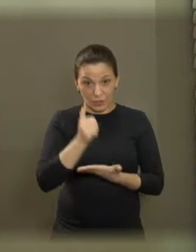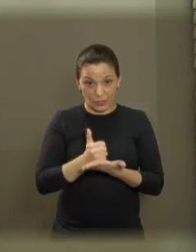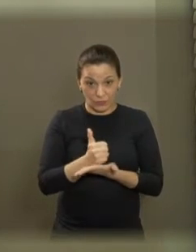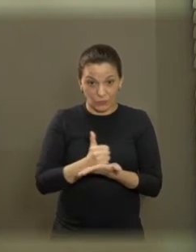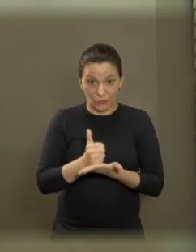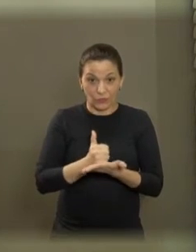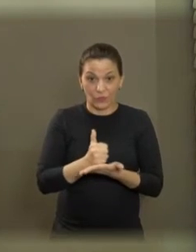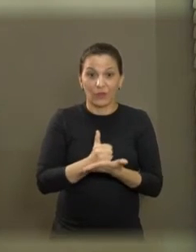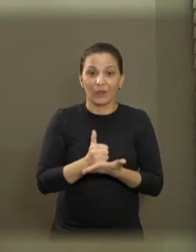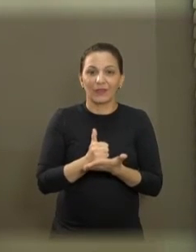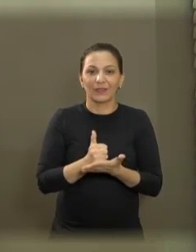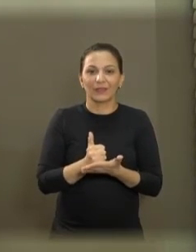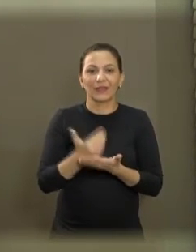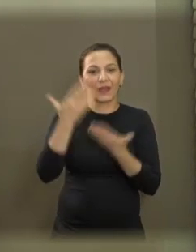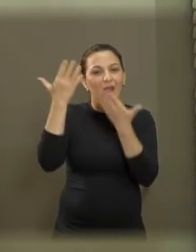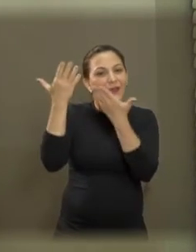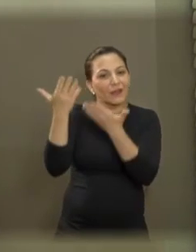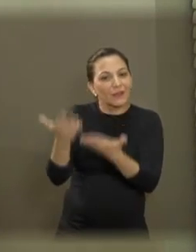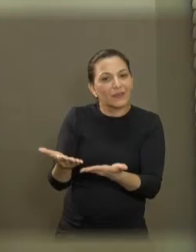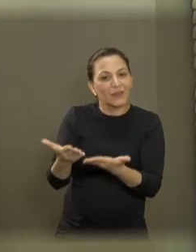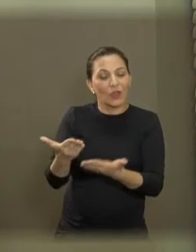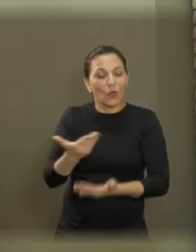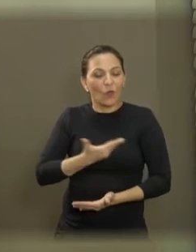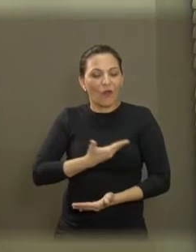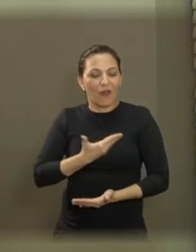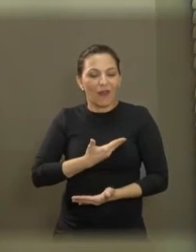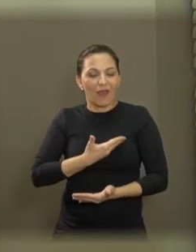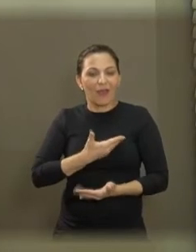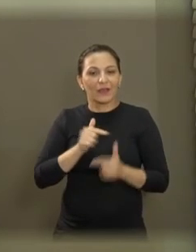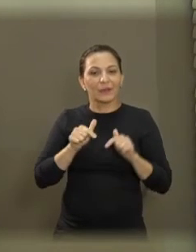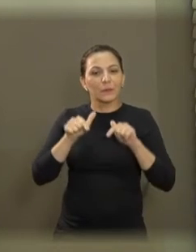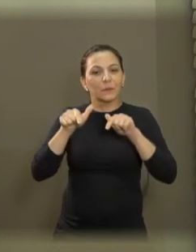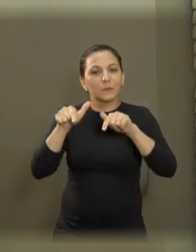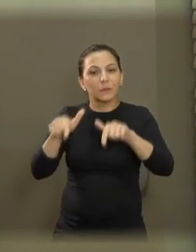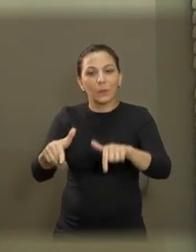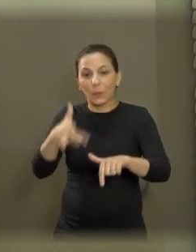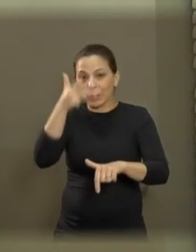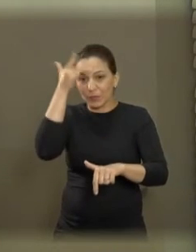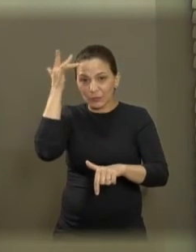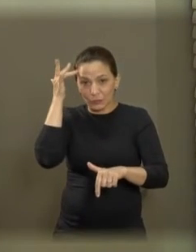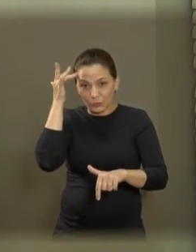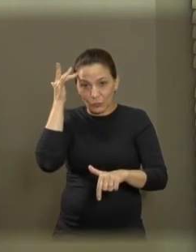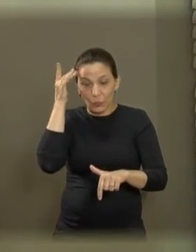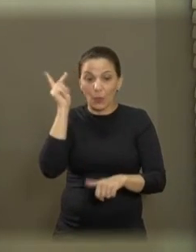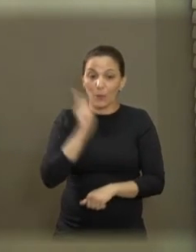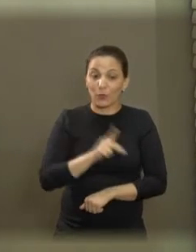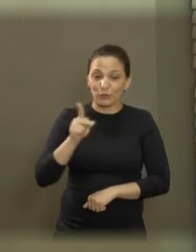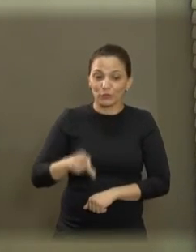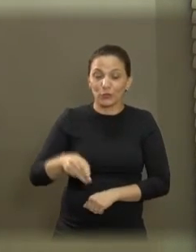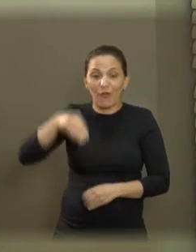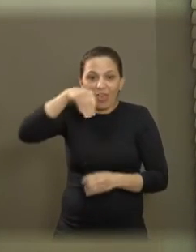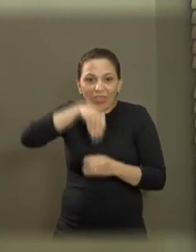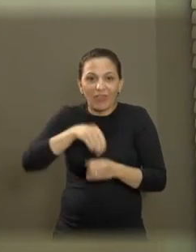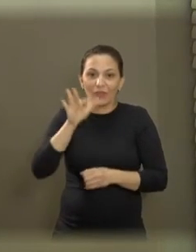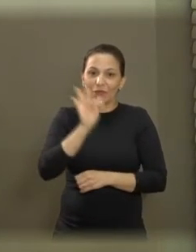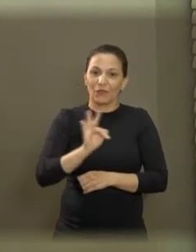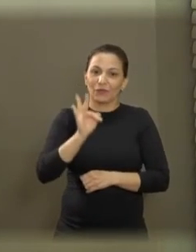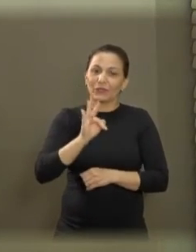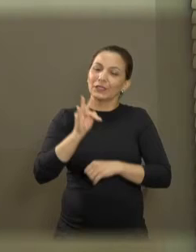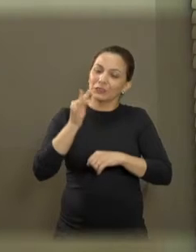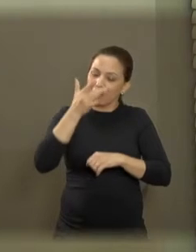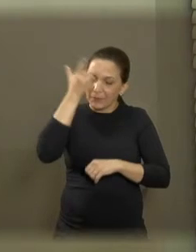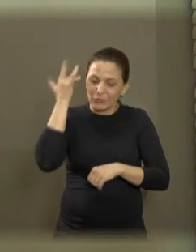que é prestigiar a homenagem de um colega, de um membro do nosso corpo docente, muito querido por sinal.